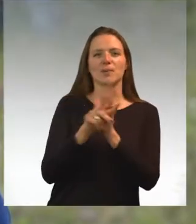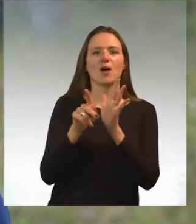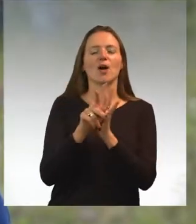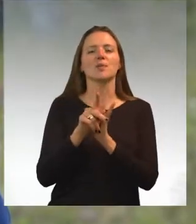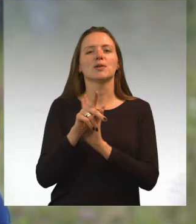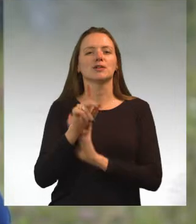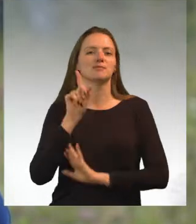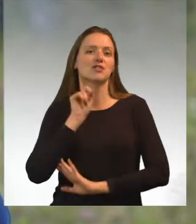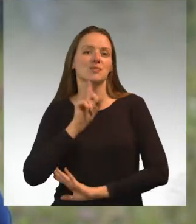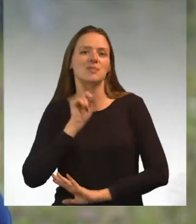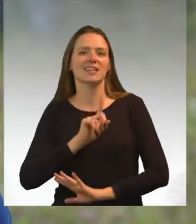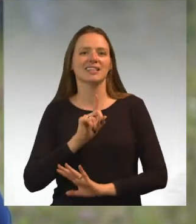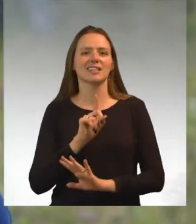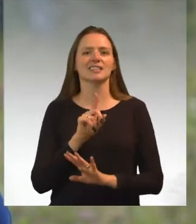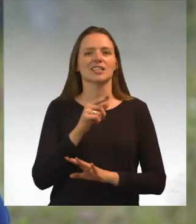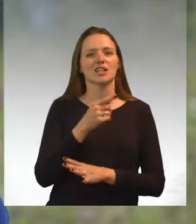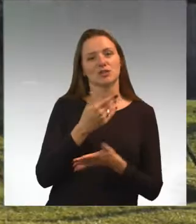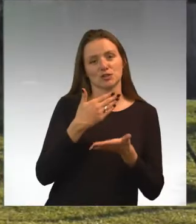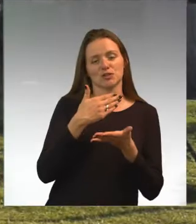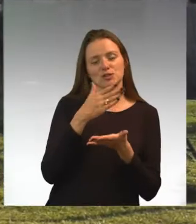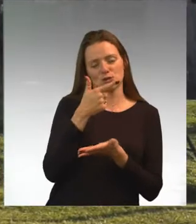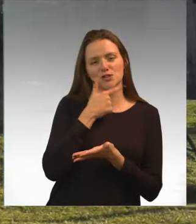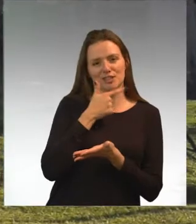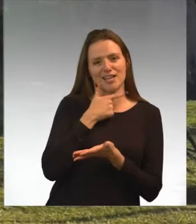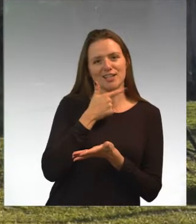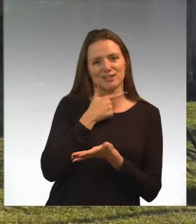sul mineiro, nos queijos, né?